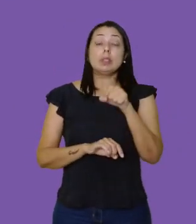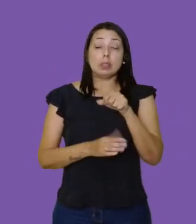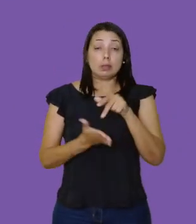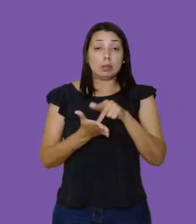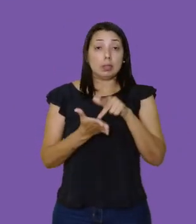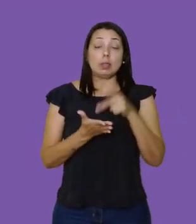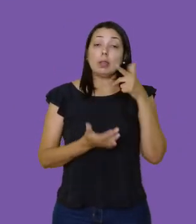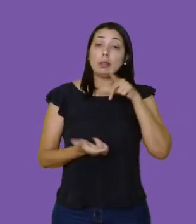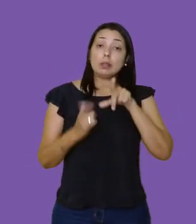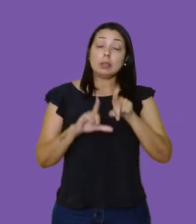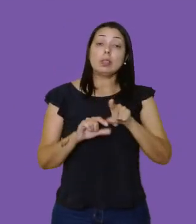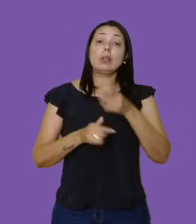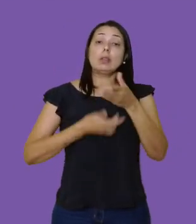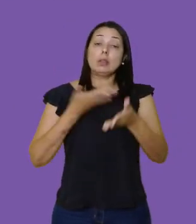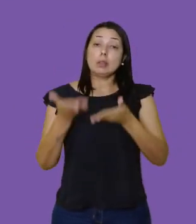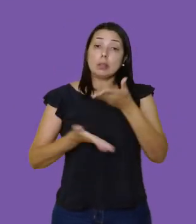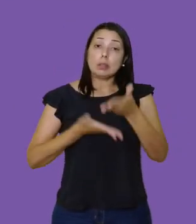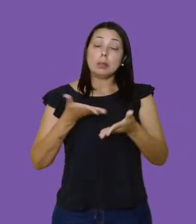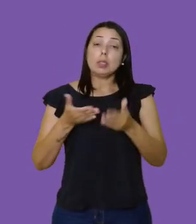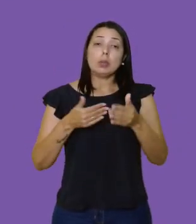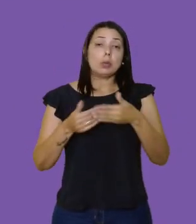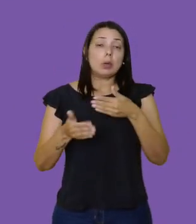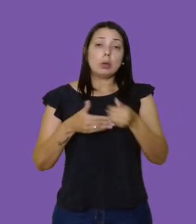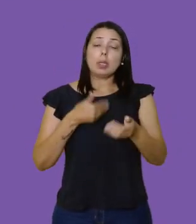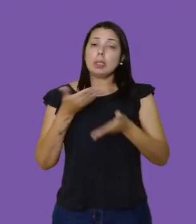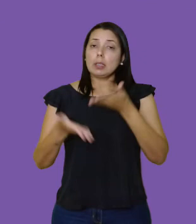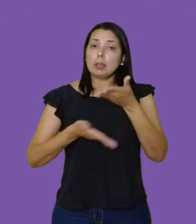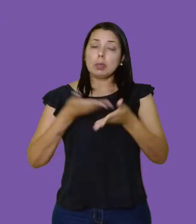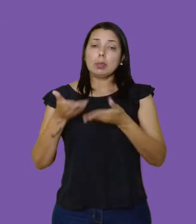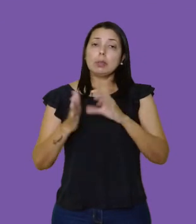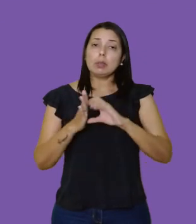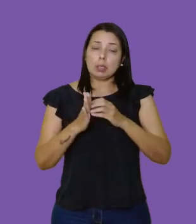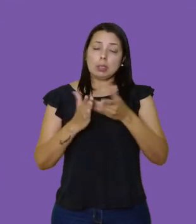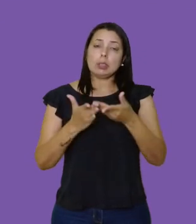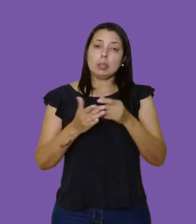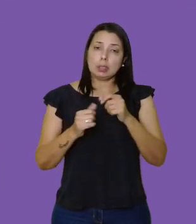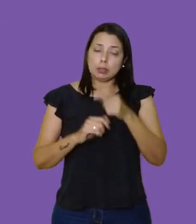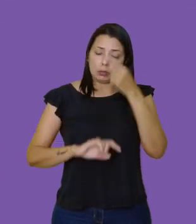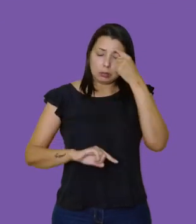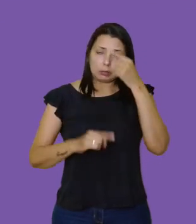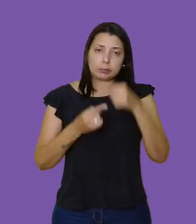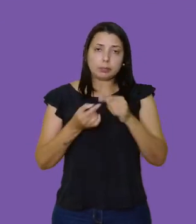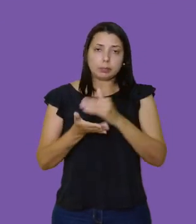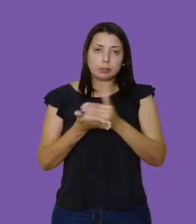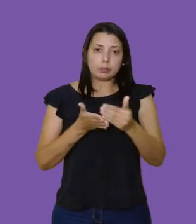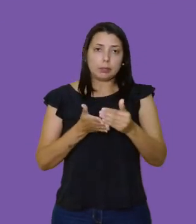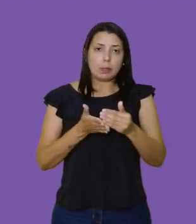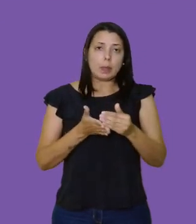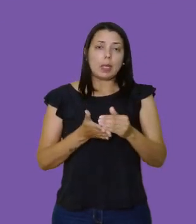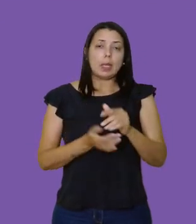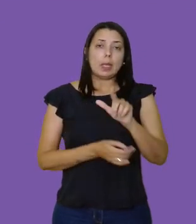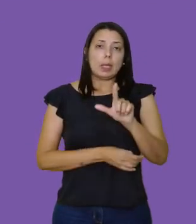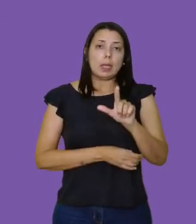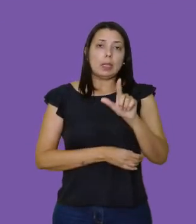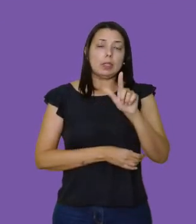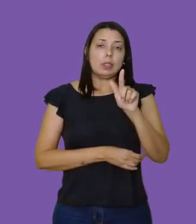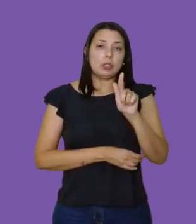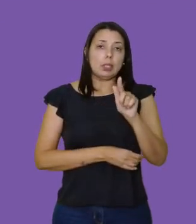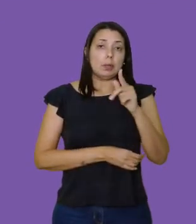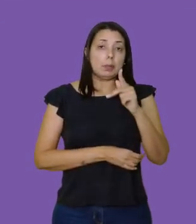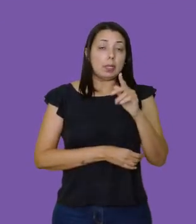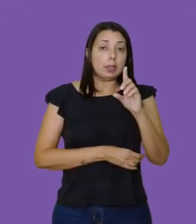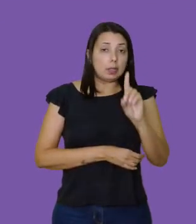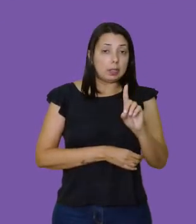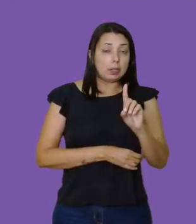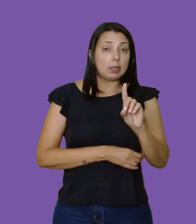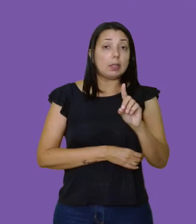gente garantir que qualquer tratamento dos nossos dados pessoais seja feito de acordo com os princípios da LGPD. E um desses princípios é